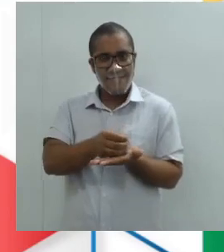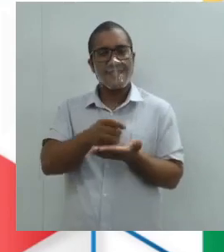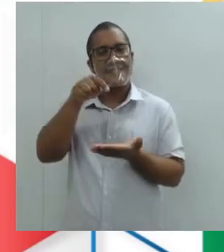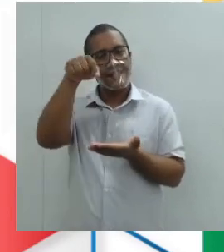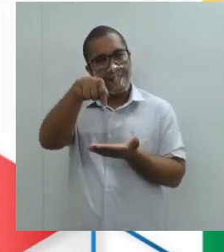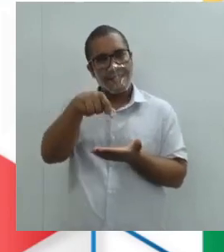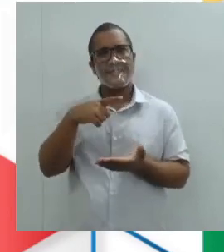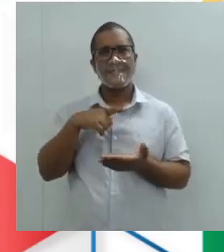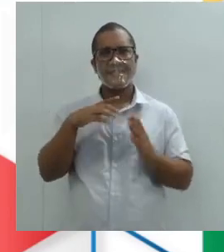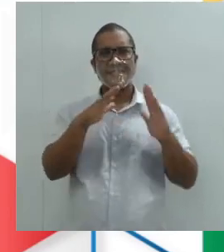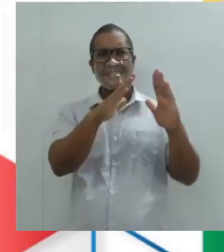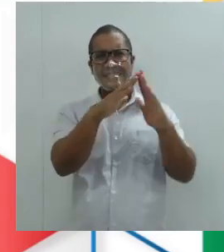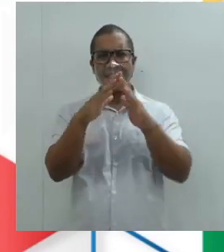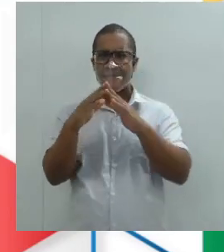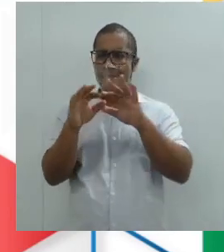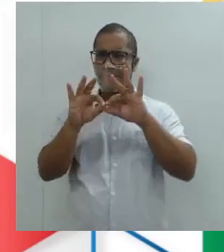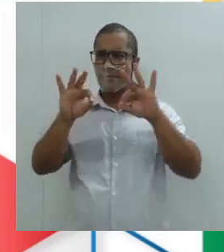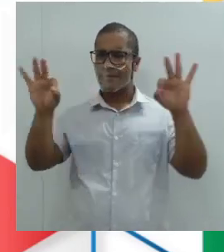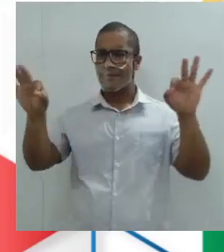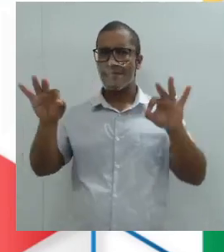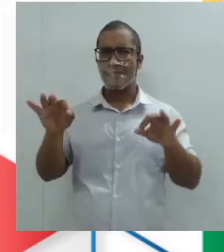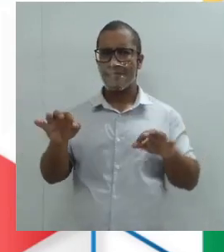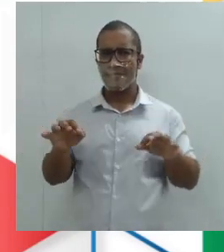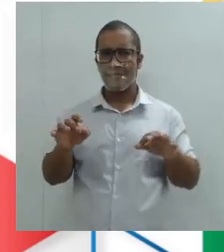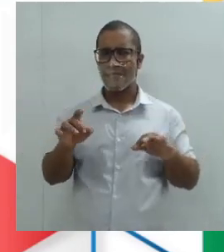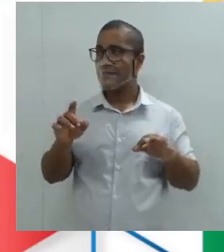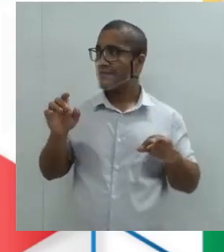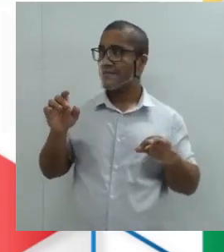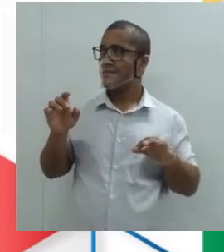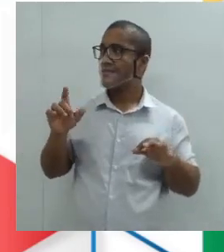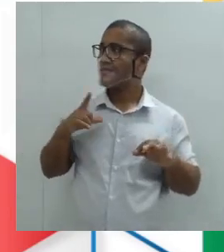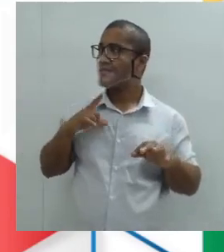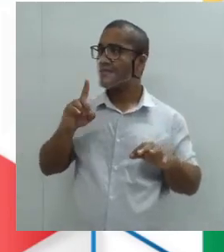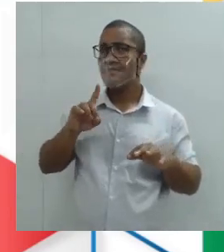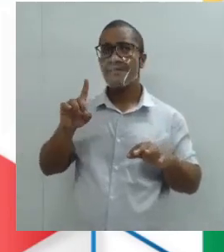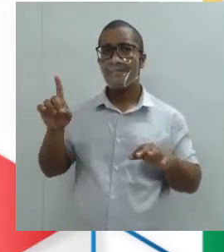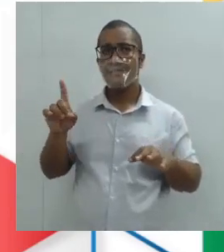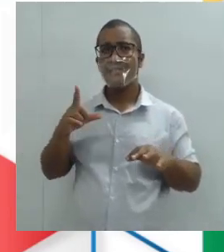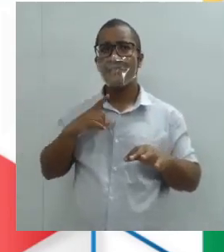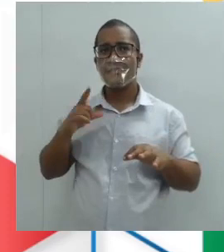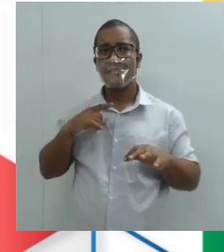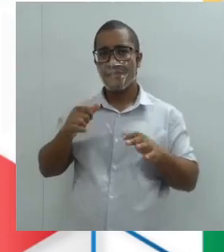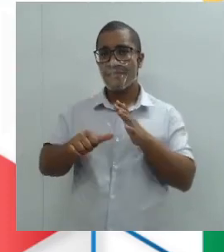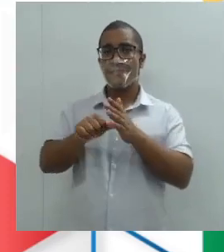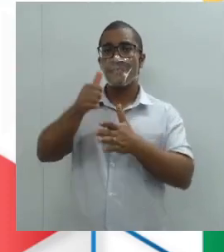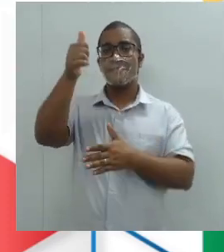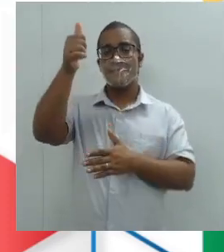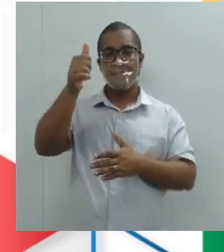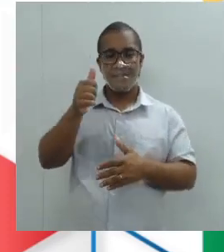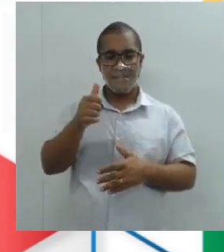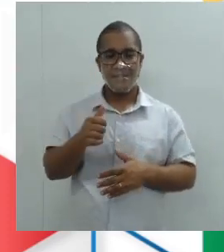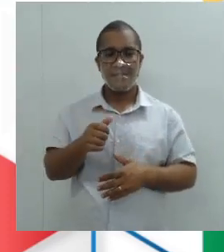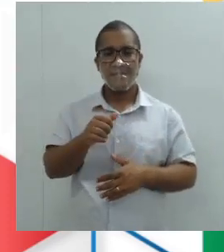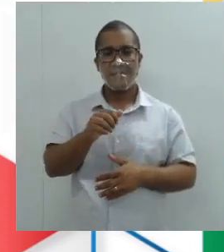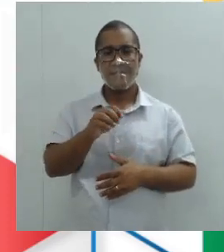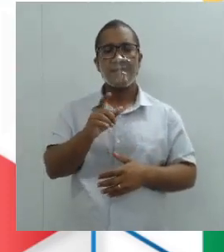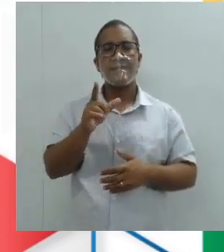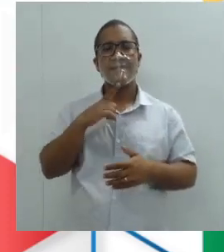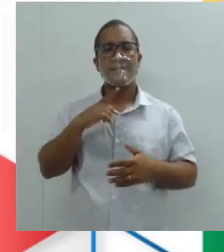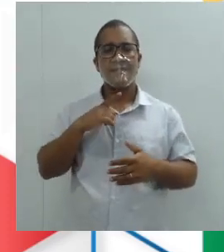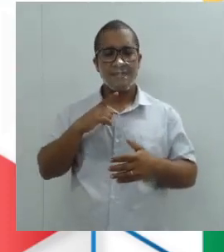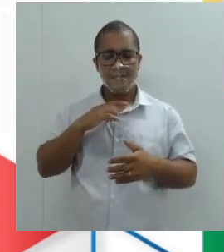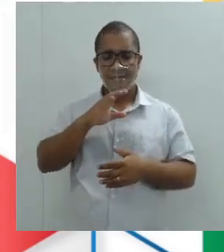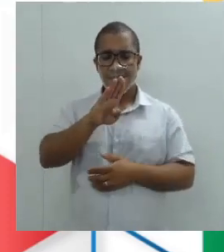vendo aí casas belíssimas, né? À direita, né? A gente tem aí a primeira bolsa de valores da